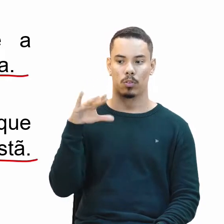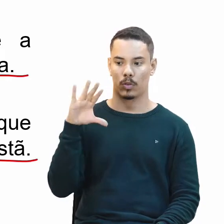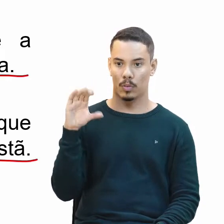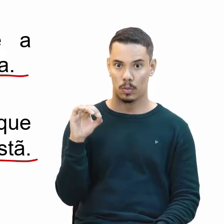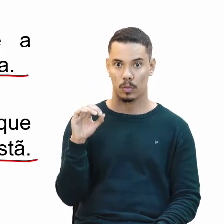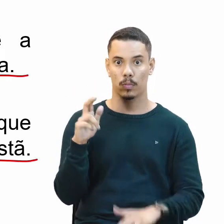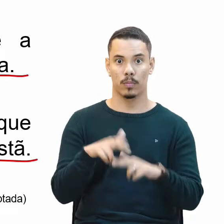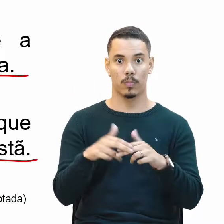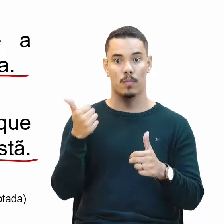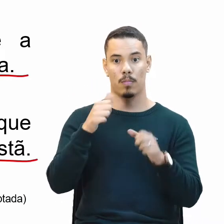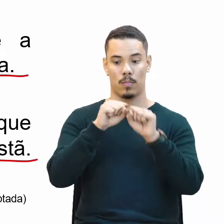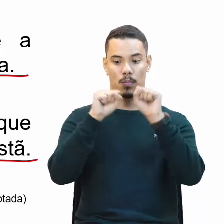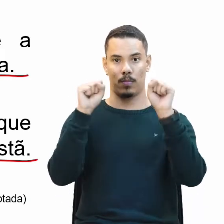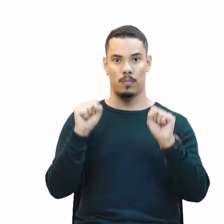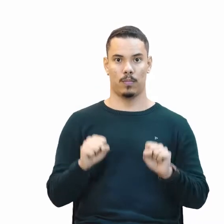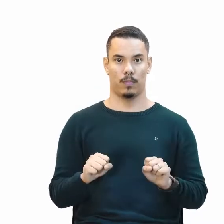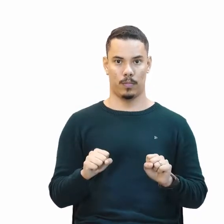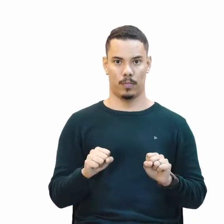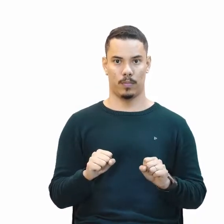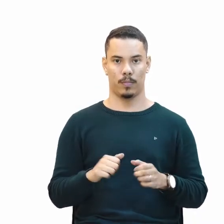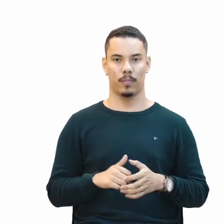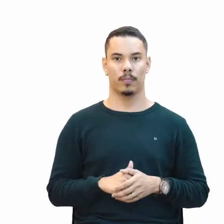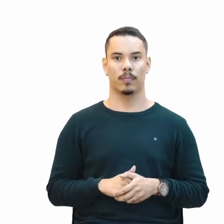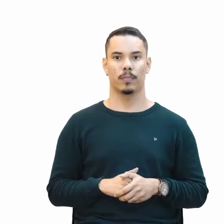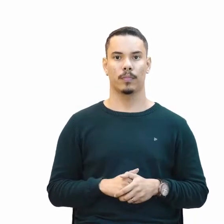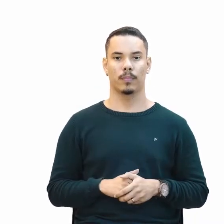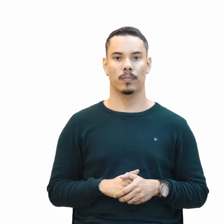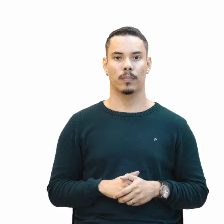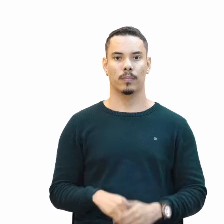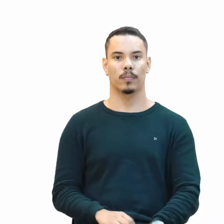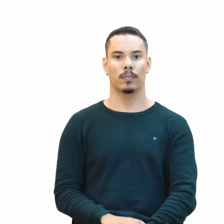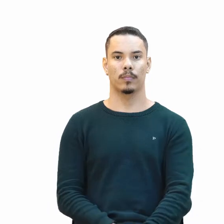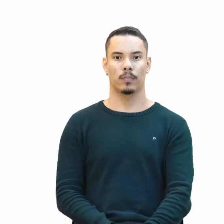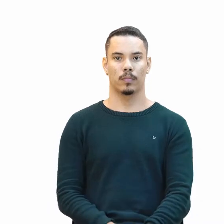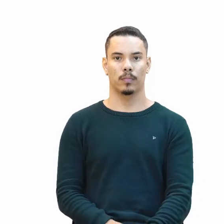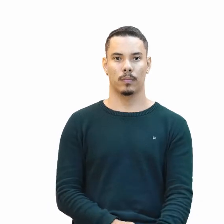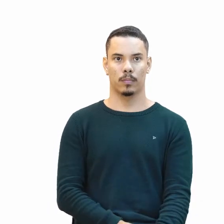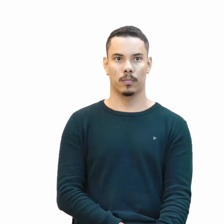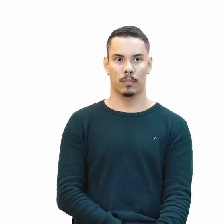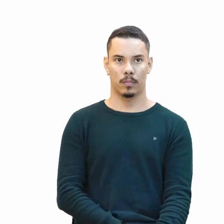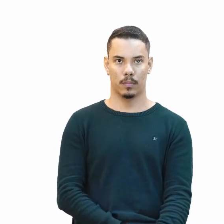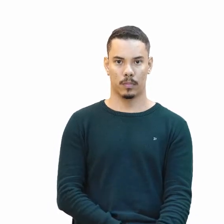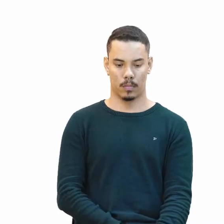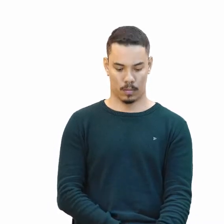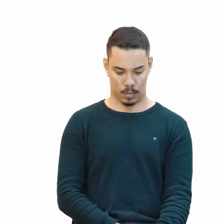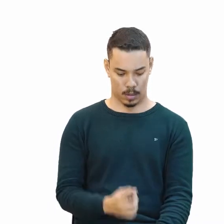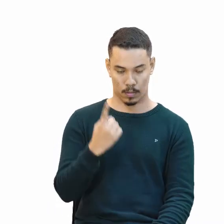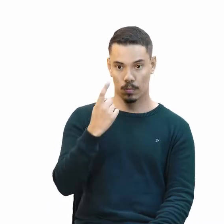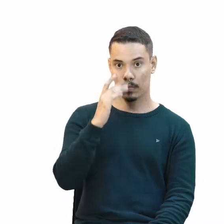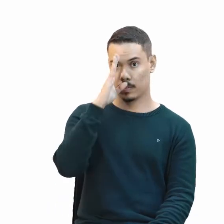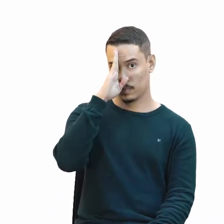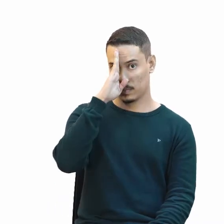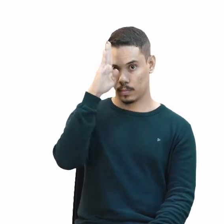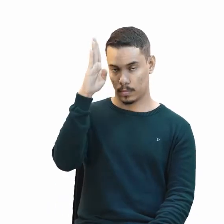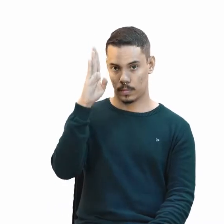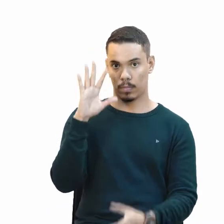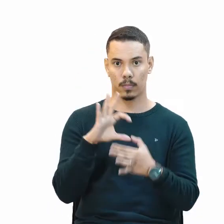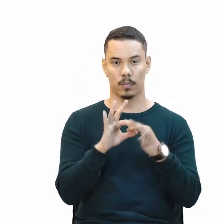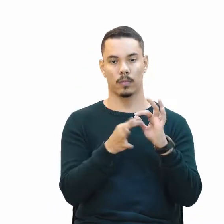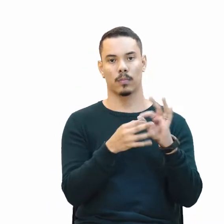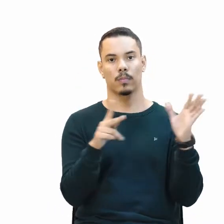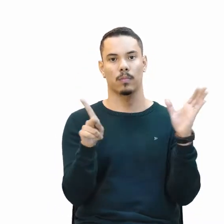sistemas de filosofia cristã, que diz o seguinte: uma das principais correntes da